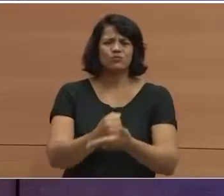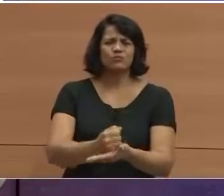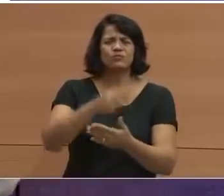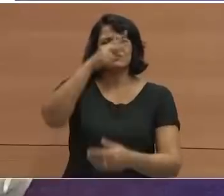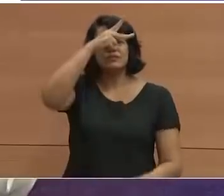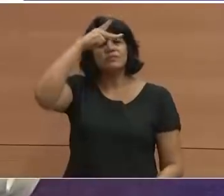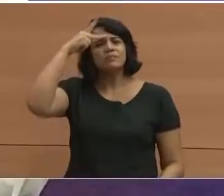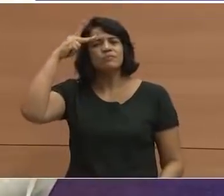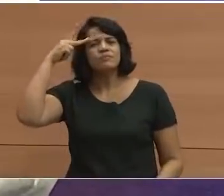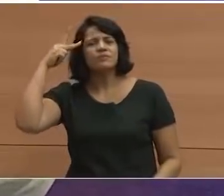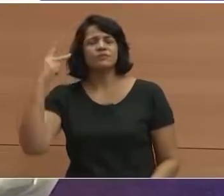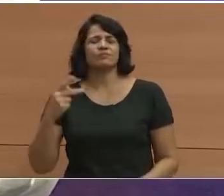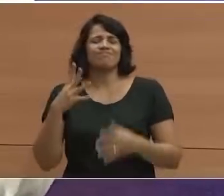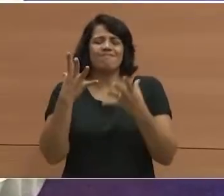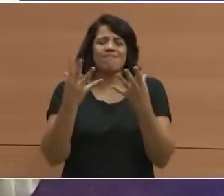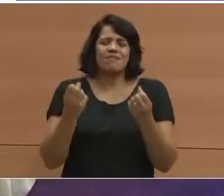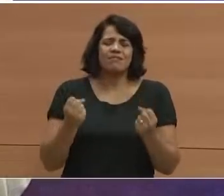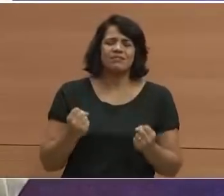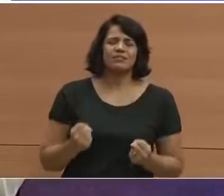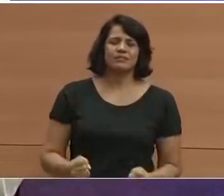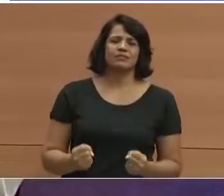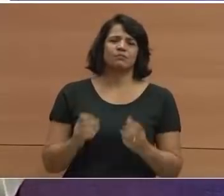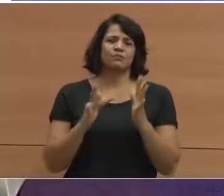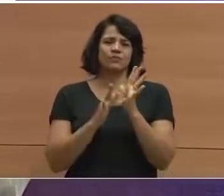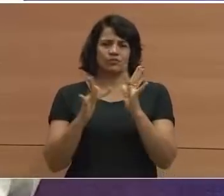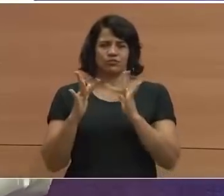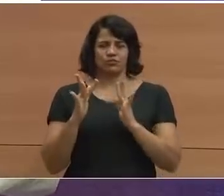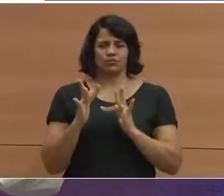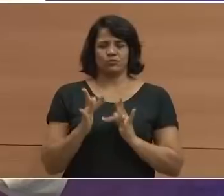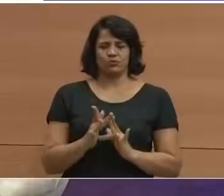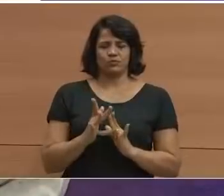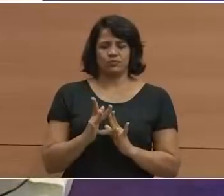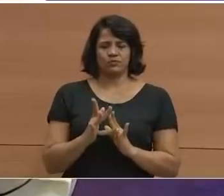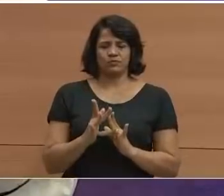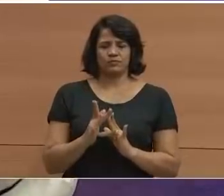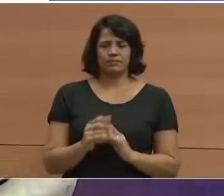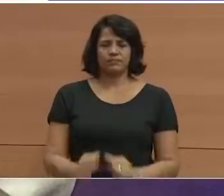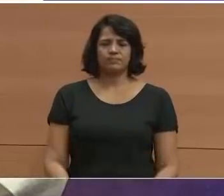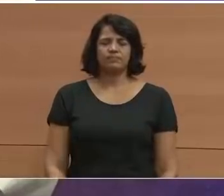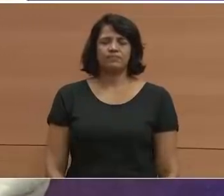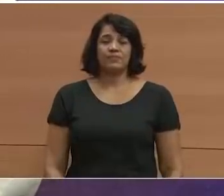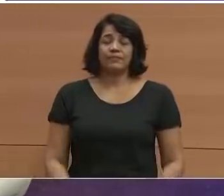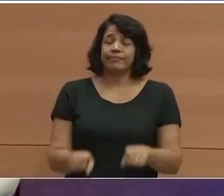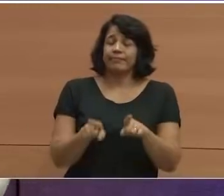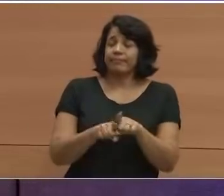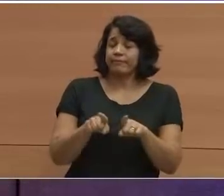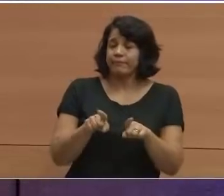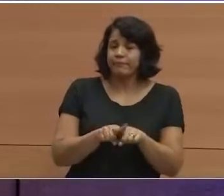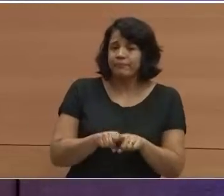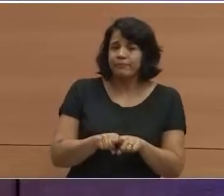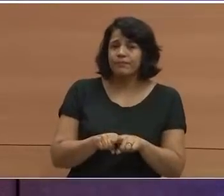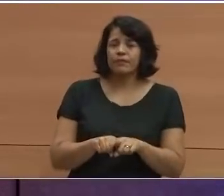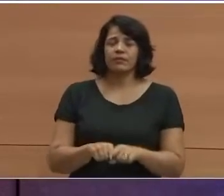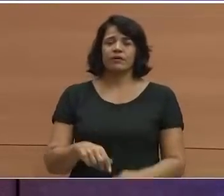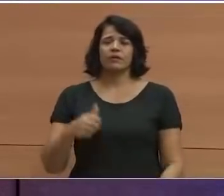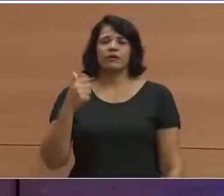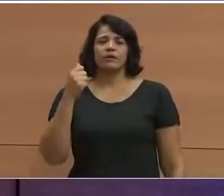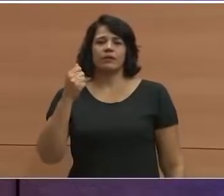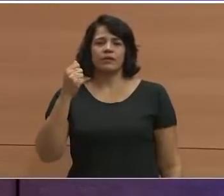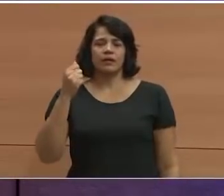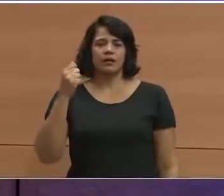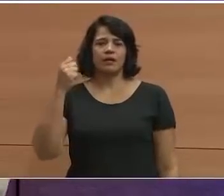que, mediante a graça, haviam crido, porque com grande poder convencia publicamente os